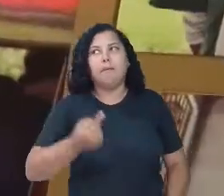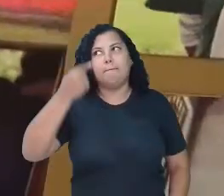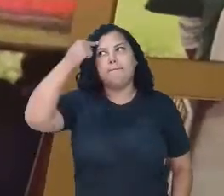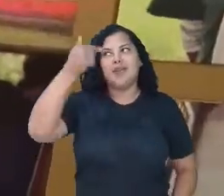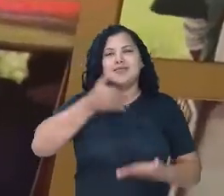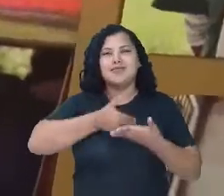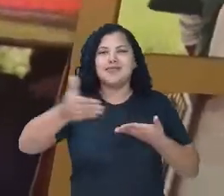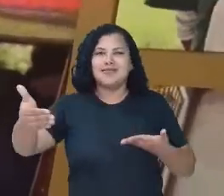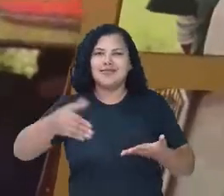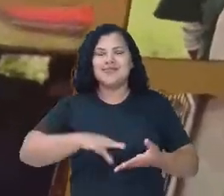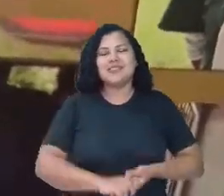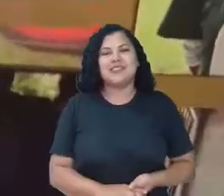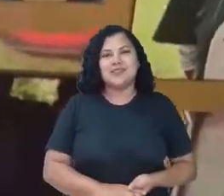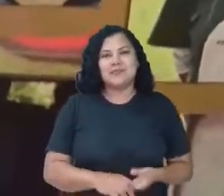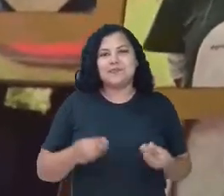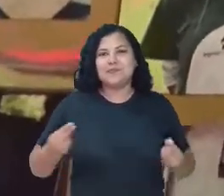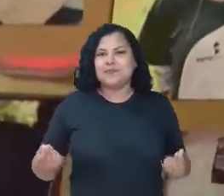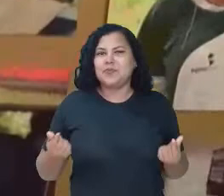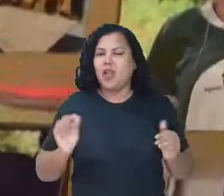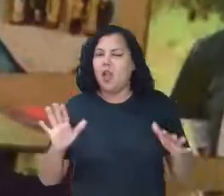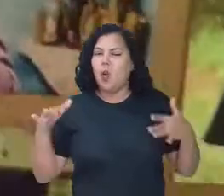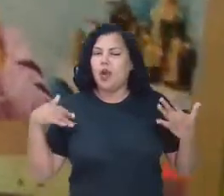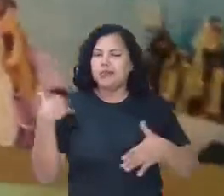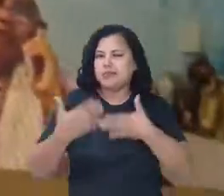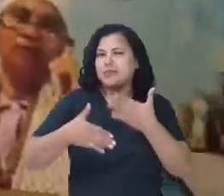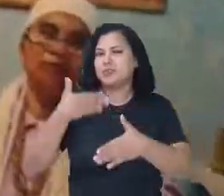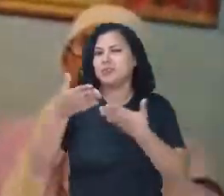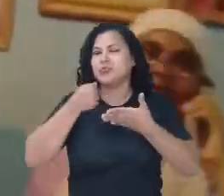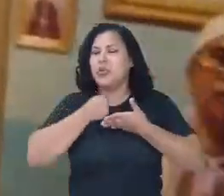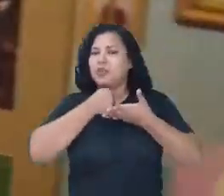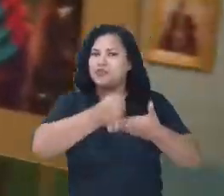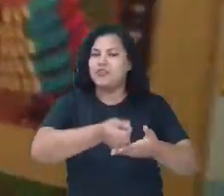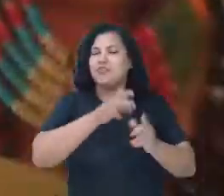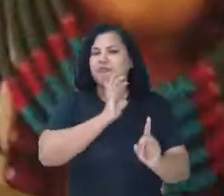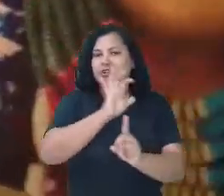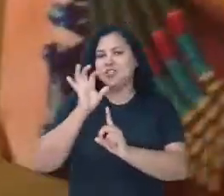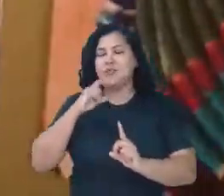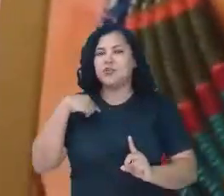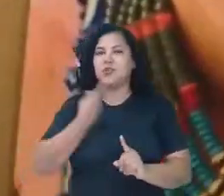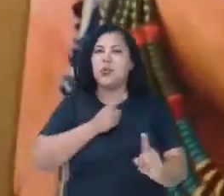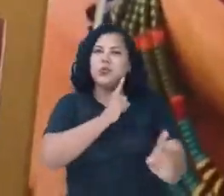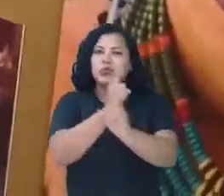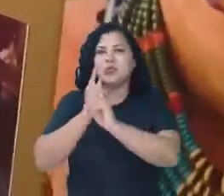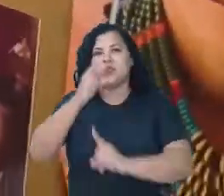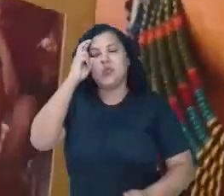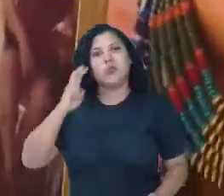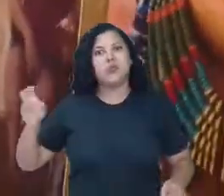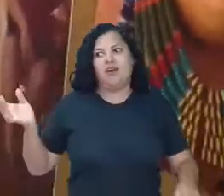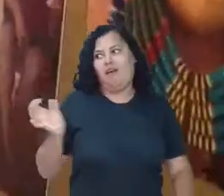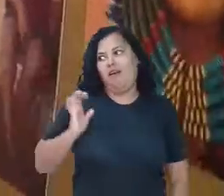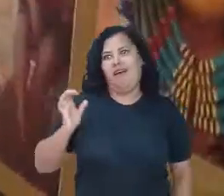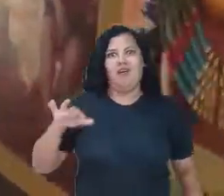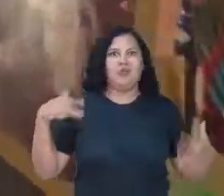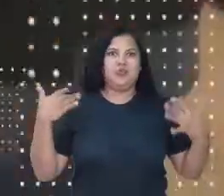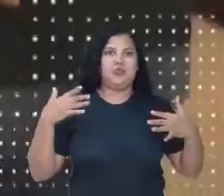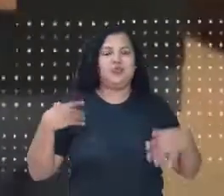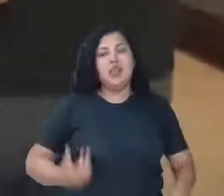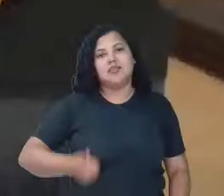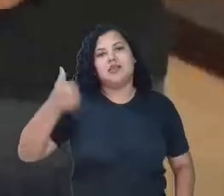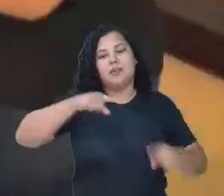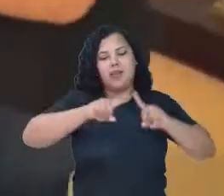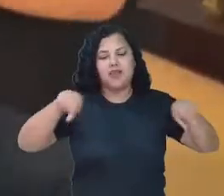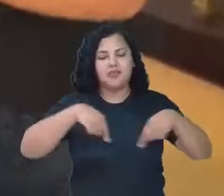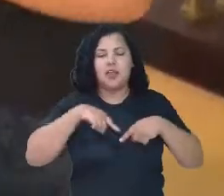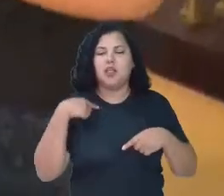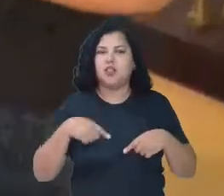pensar que processos contribuíram para que nós encontrássemos uma cultura tão rica. Essa primeira sala a gente chama